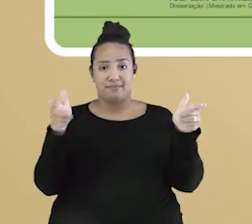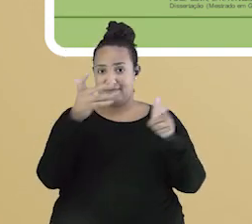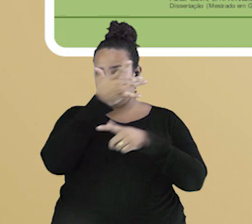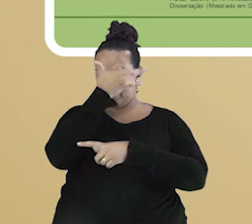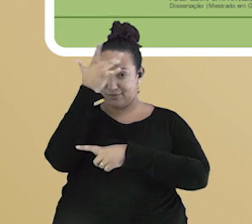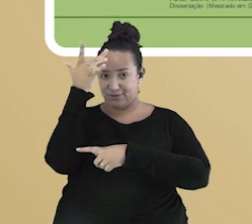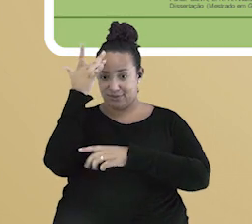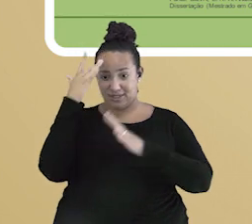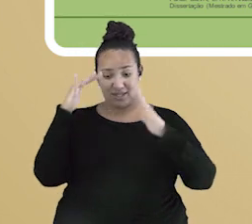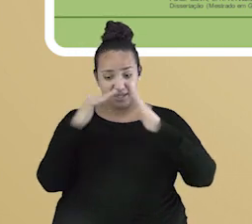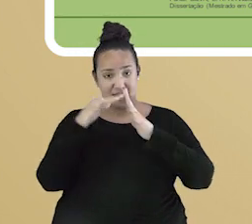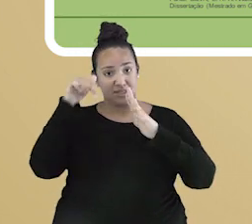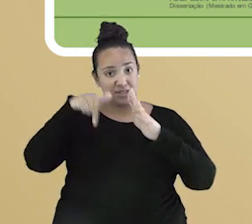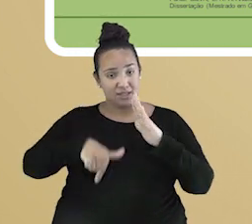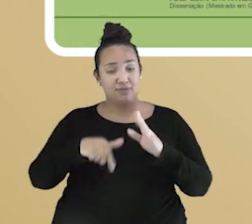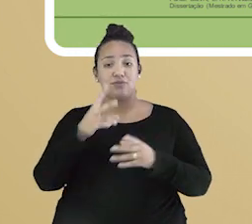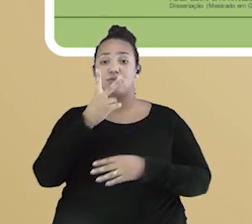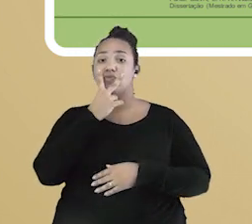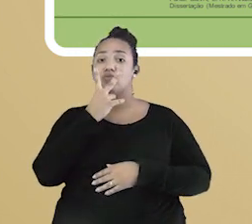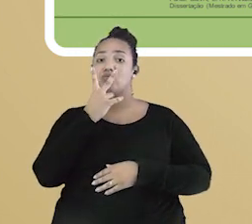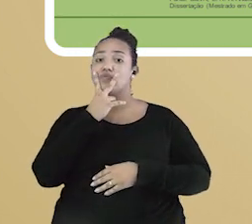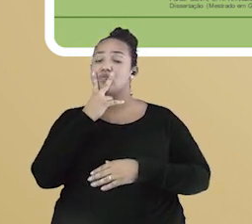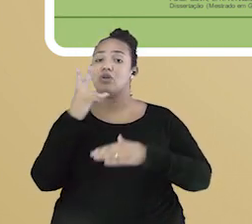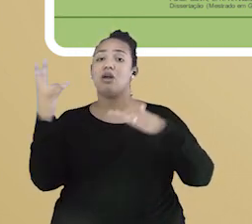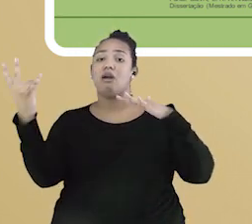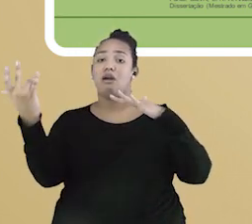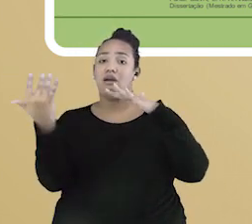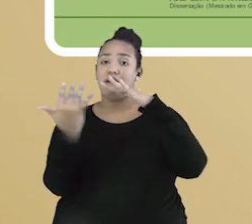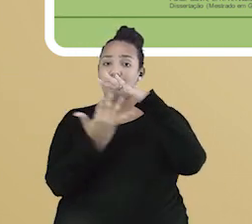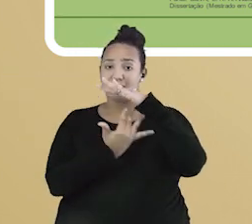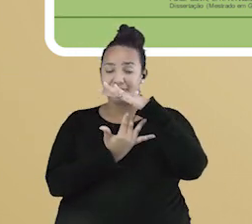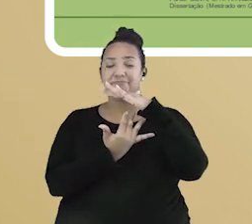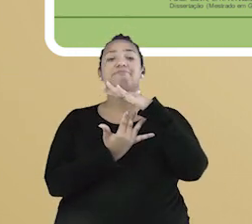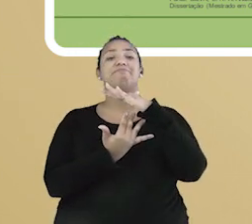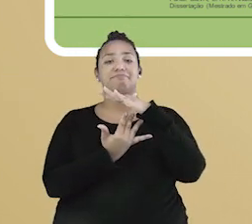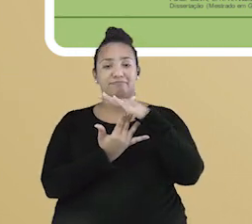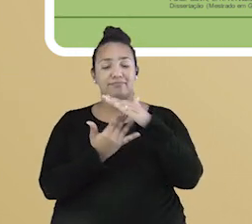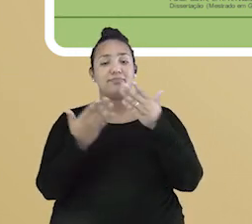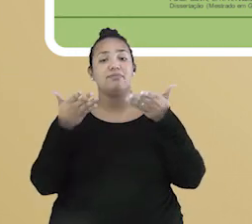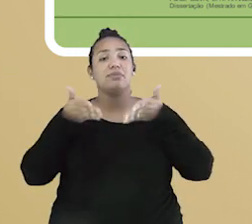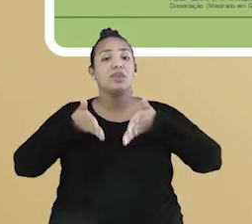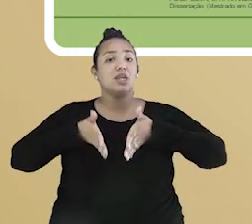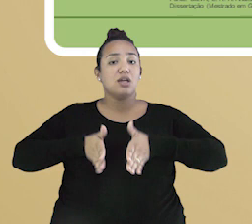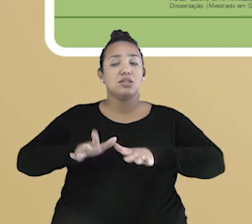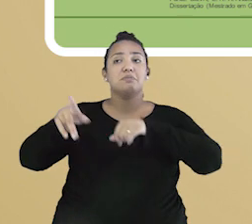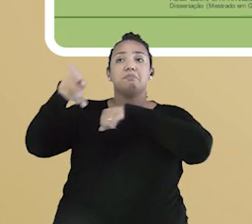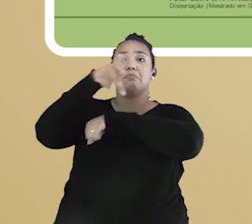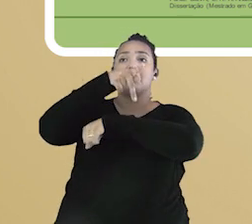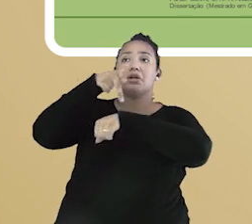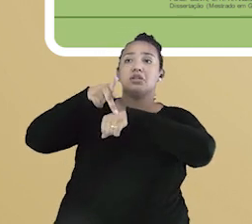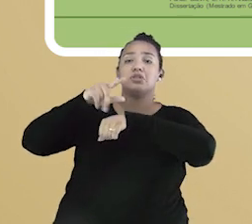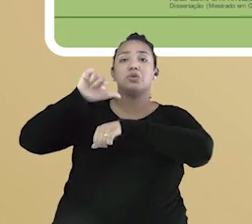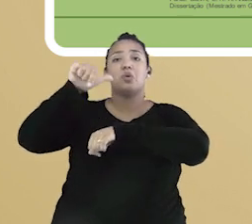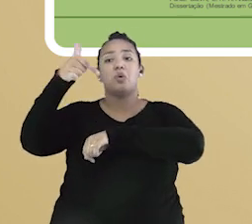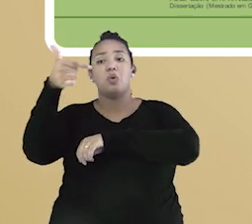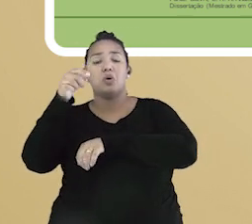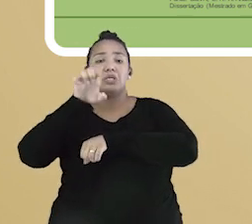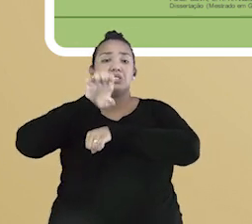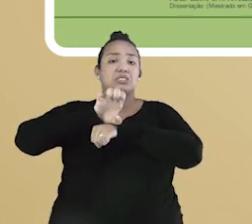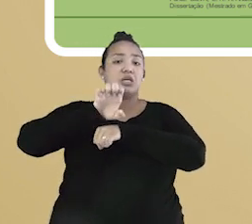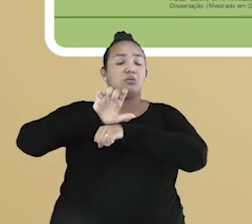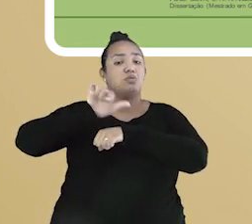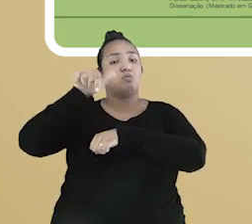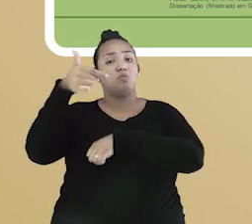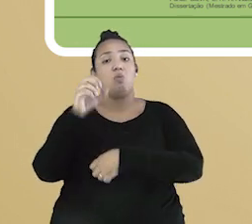região metropolitana da Grande Vitória são imigrantes, ou seja, nasceram em outros países, estados ou